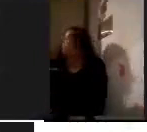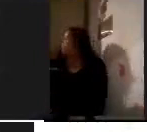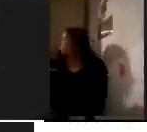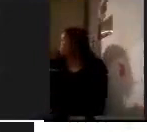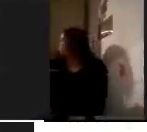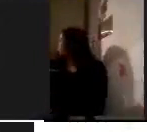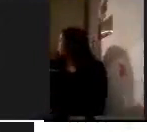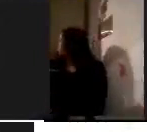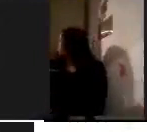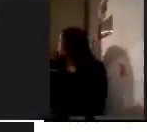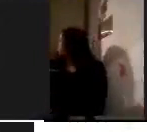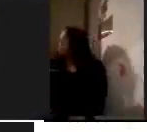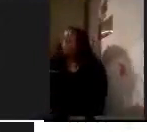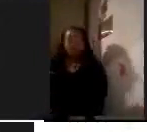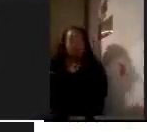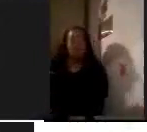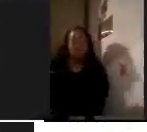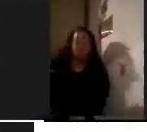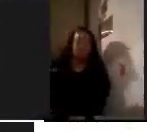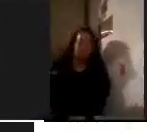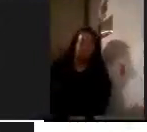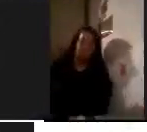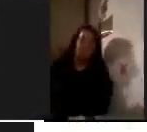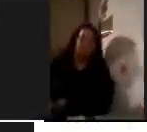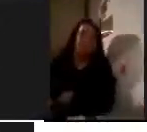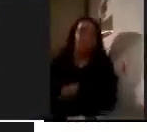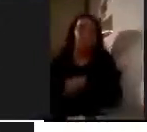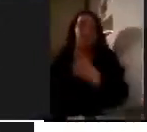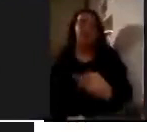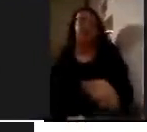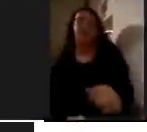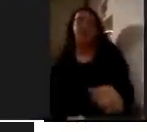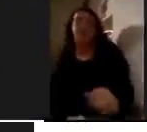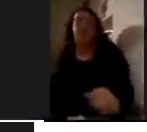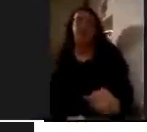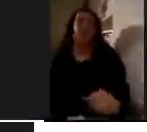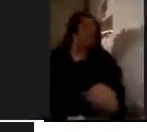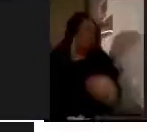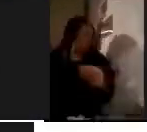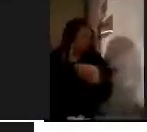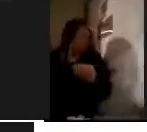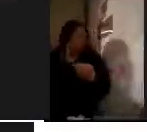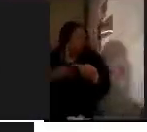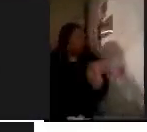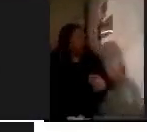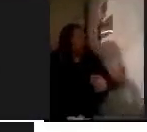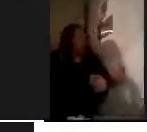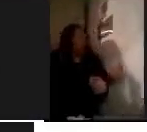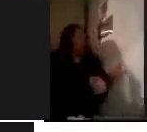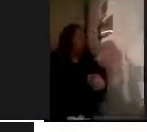Então, qual que é o problema, pessoal, de uma criança que nasce com peso muito baixo e uma idade gestacional muito baixa